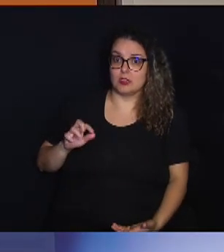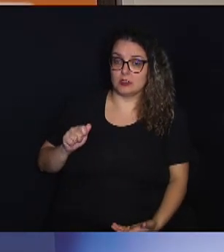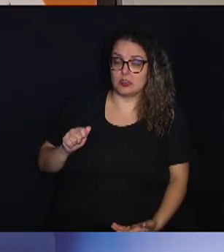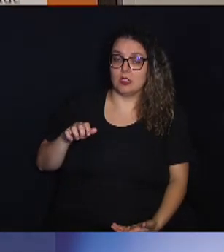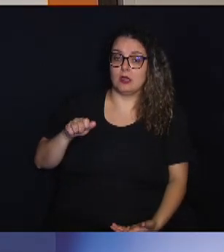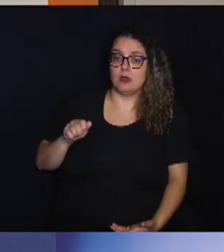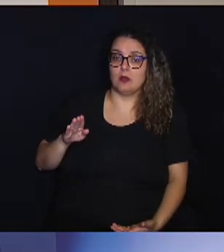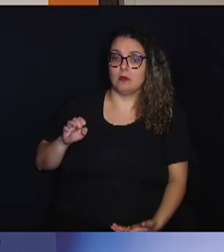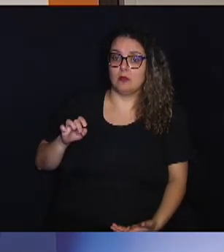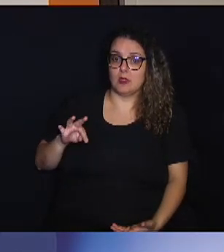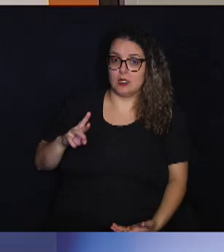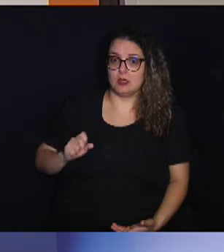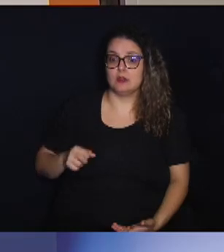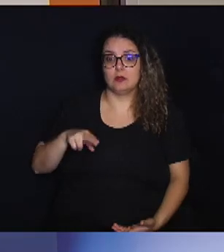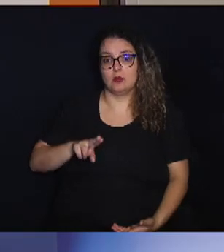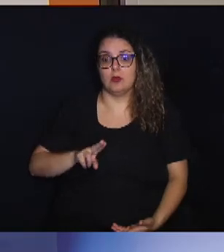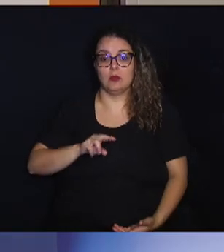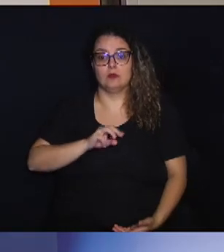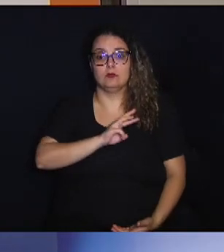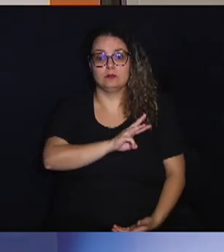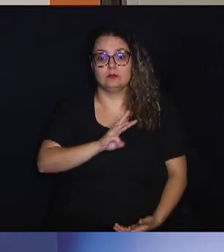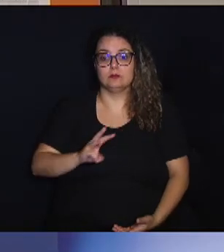em contato pelo SAC no